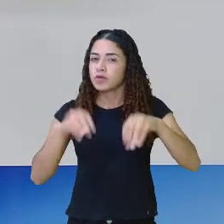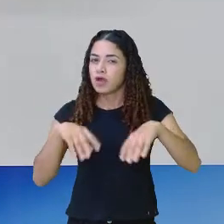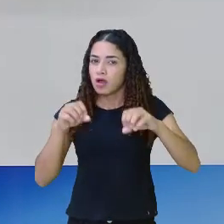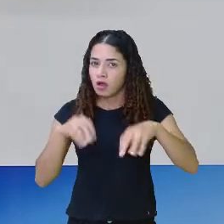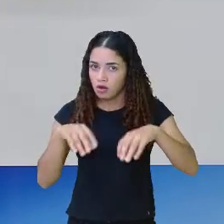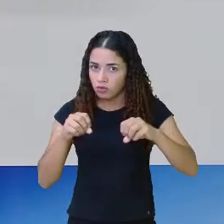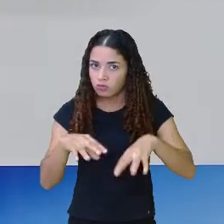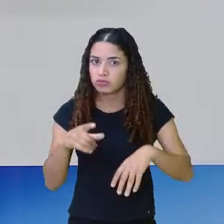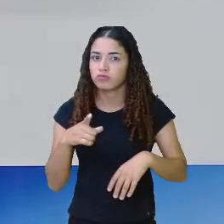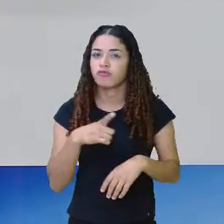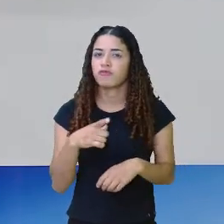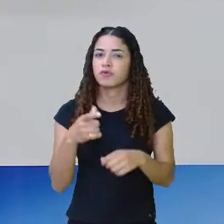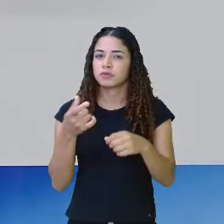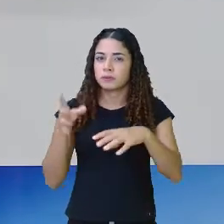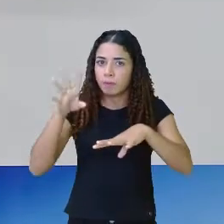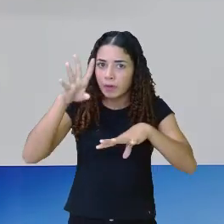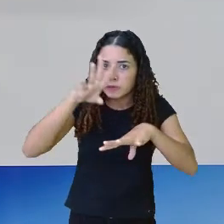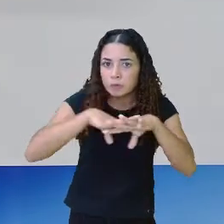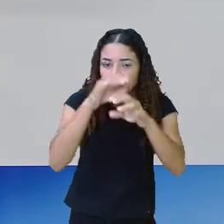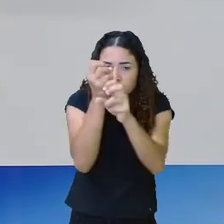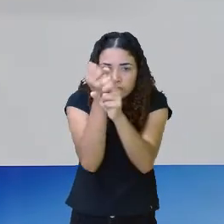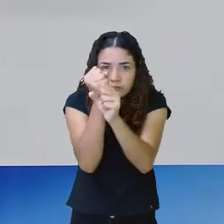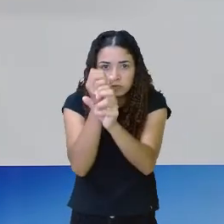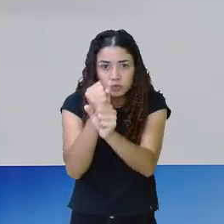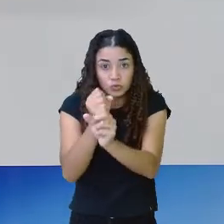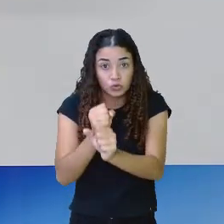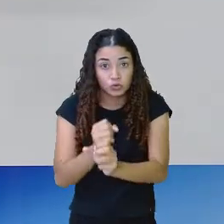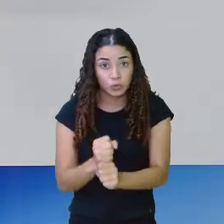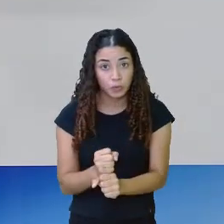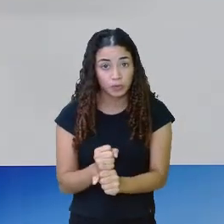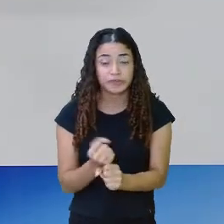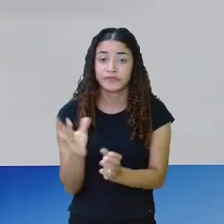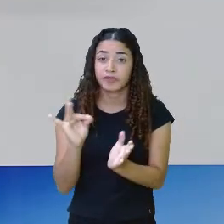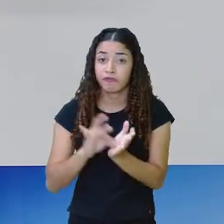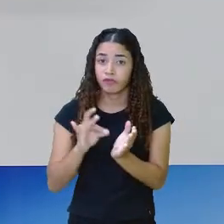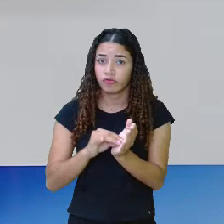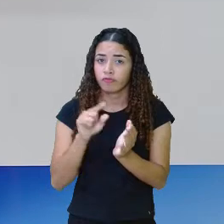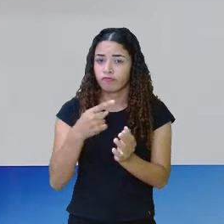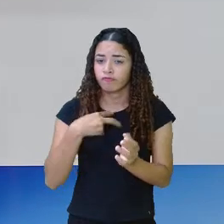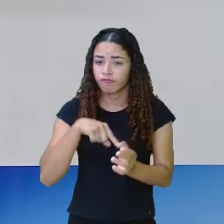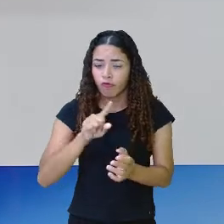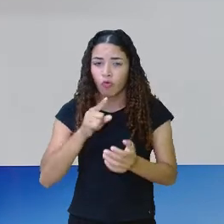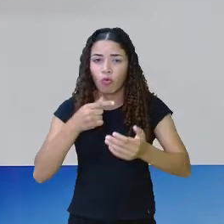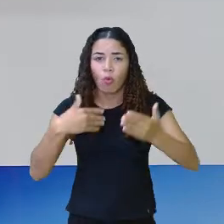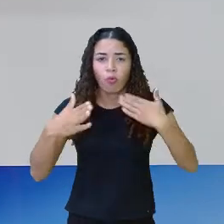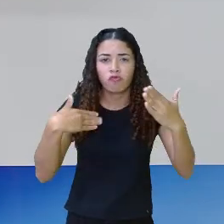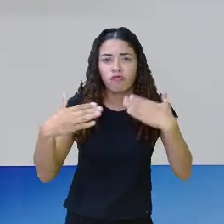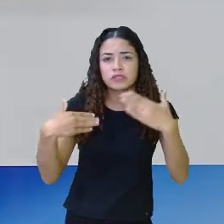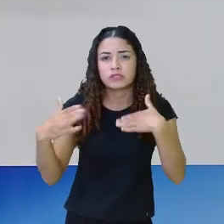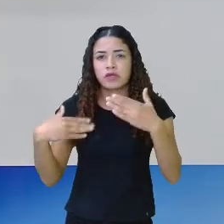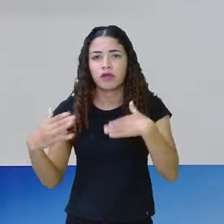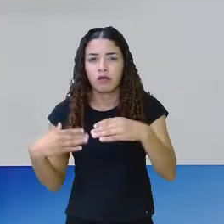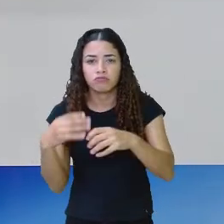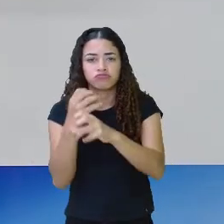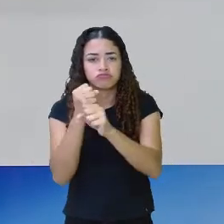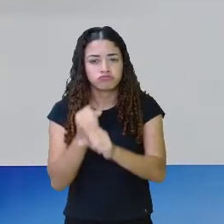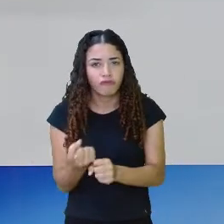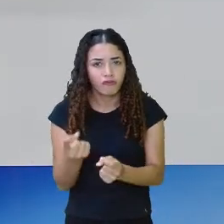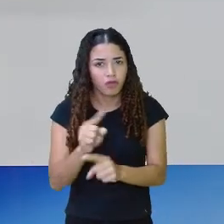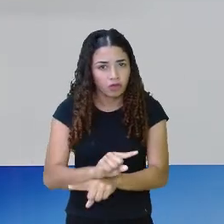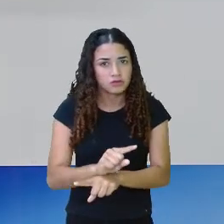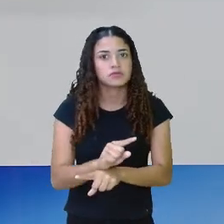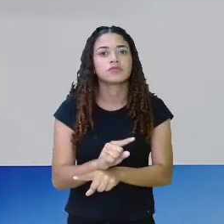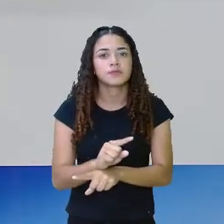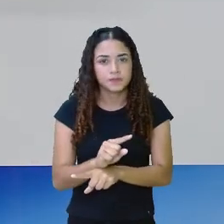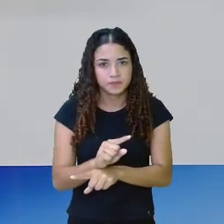as operações matemáticas, que na verdade eu vou conversar com vocês sobre operações inversas, onde a gente